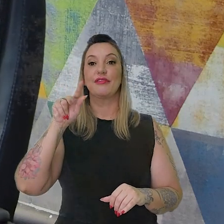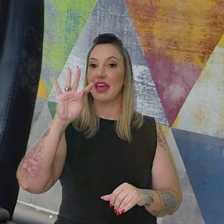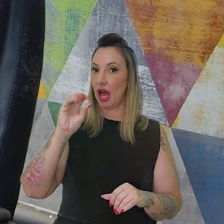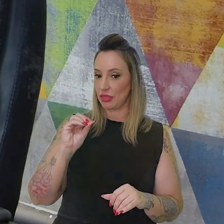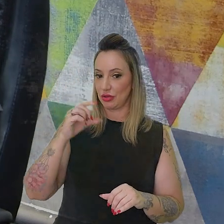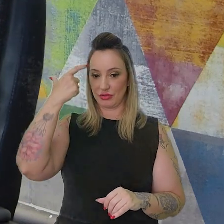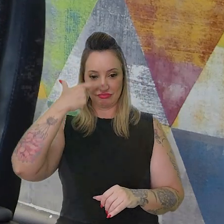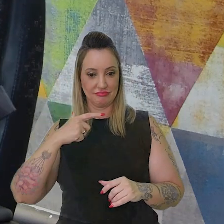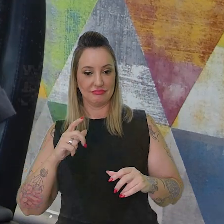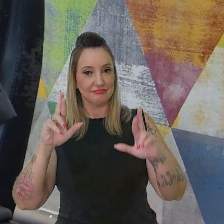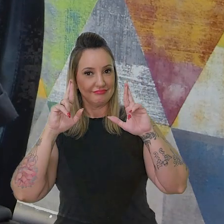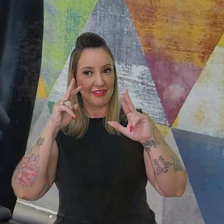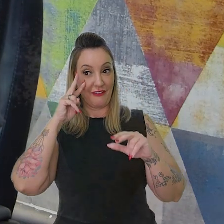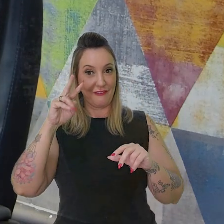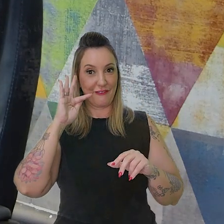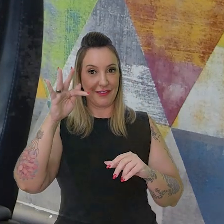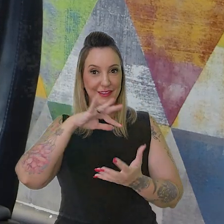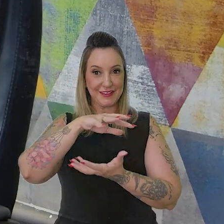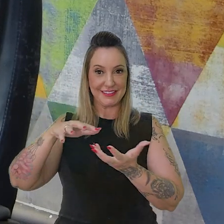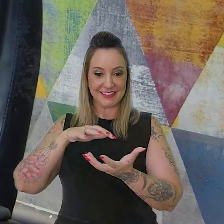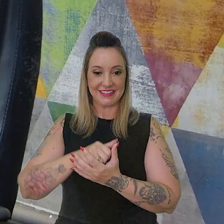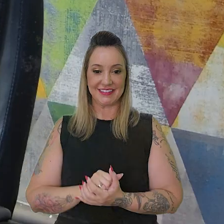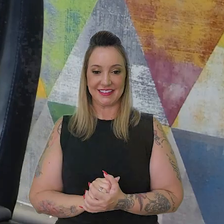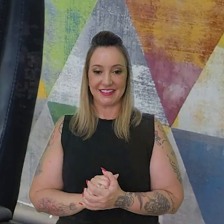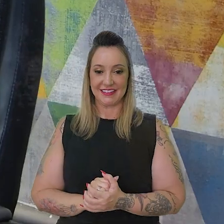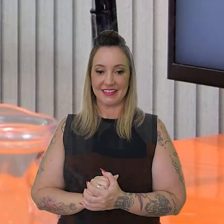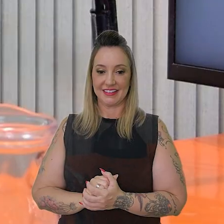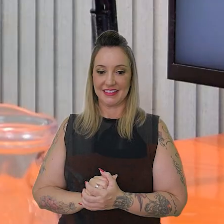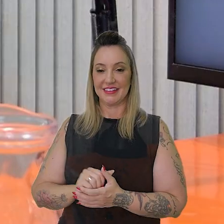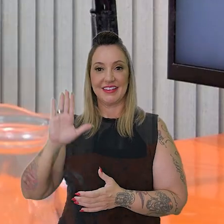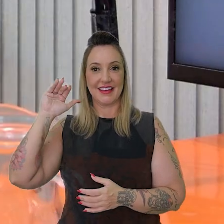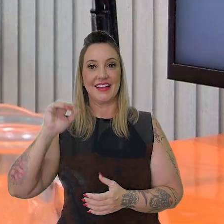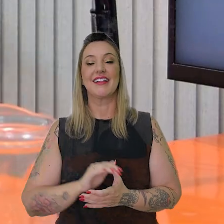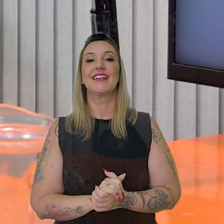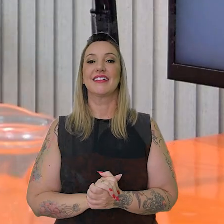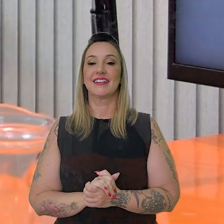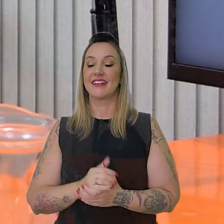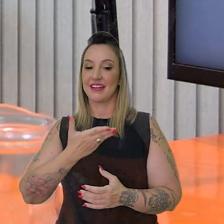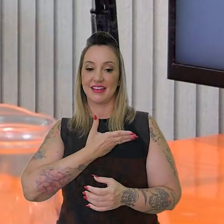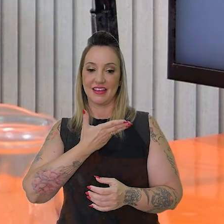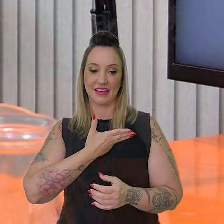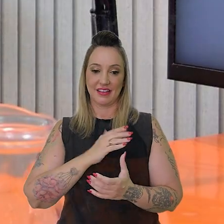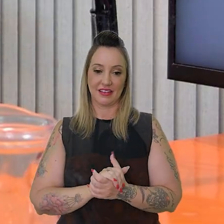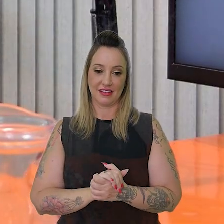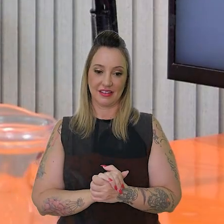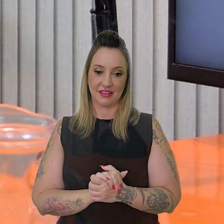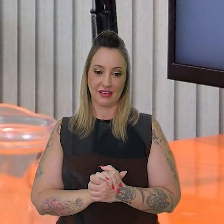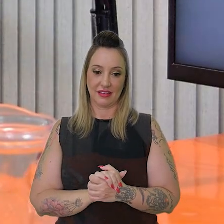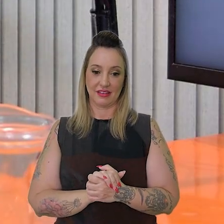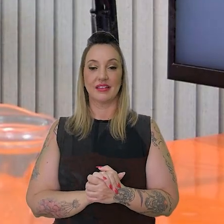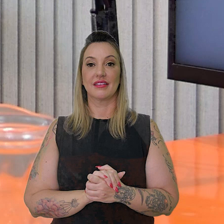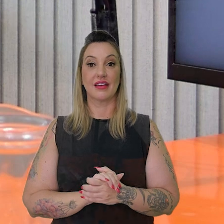ó tô aqui ó prevendo Alô universo tem tem uma colega que usa esse bordão